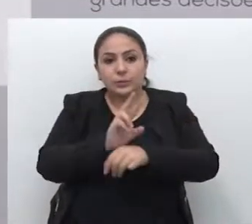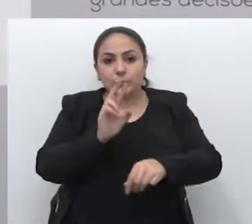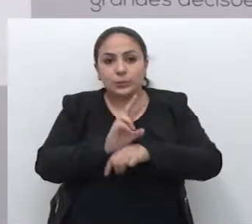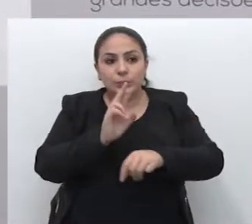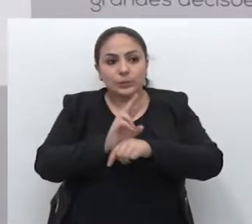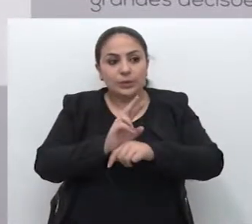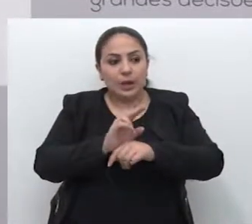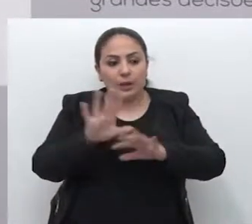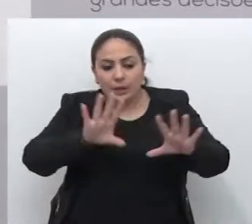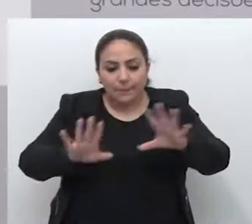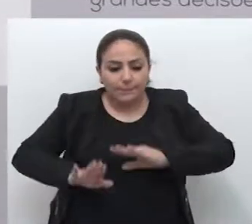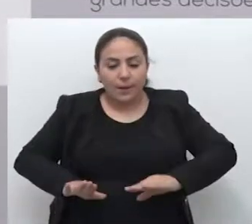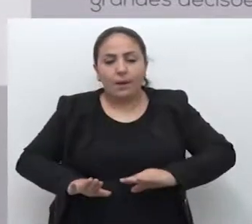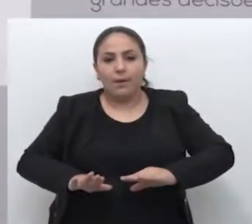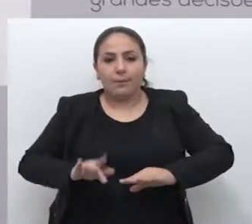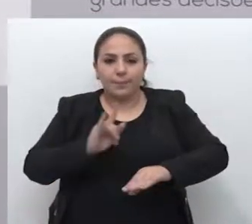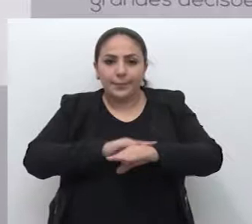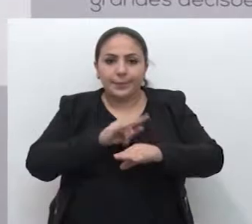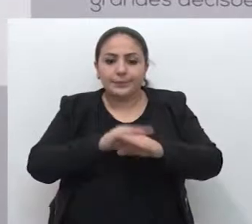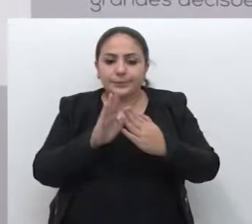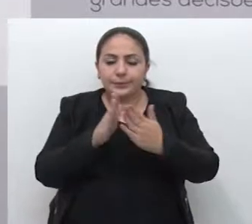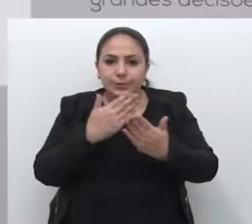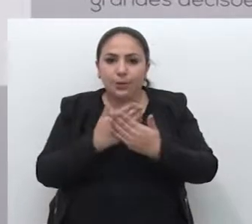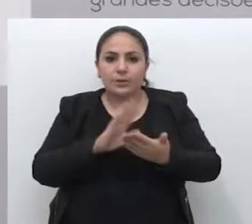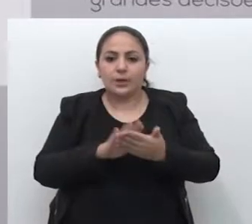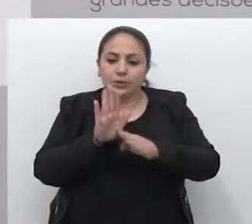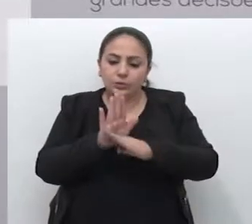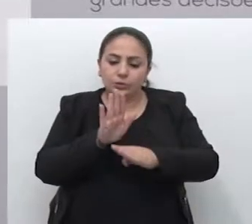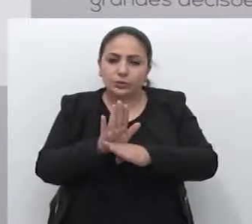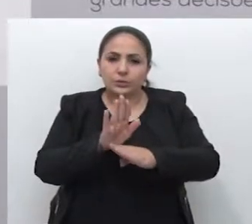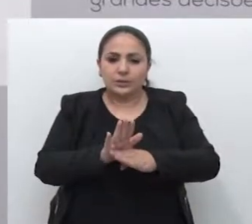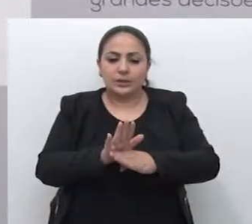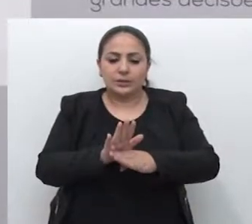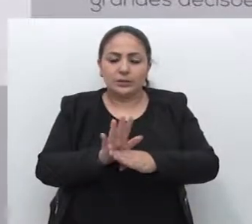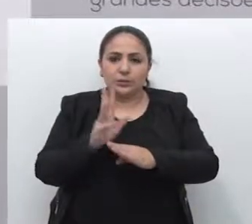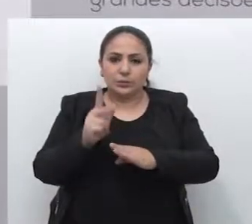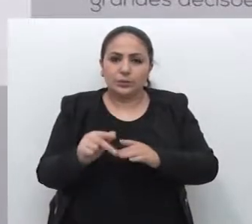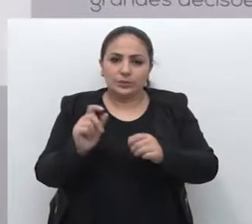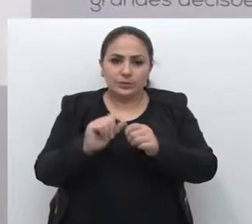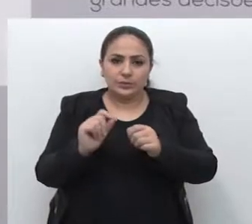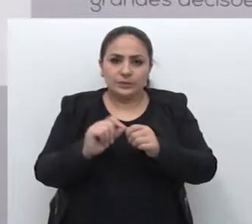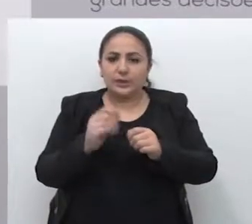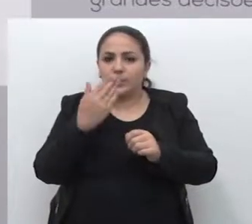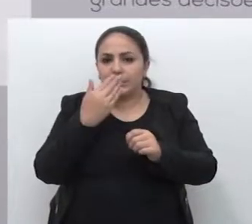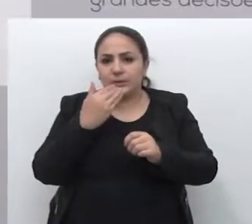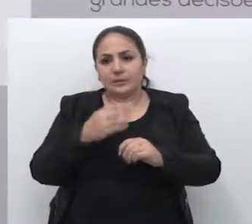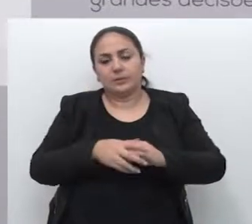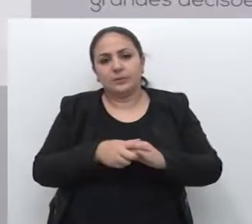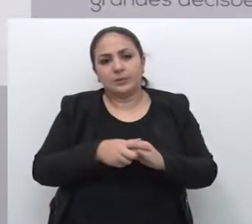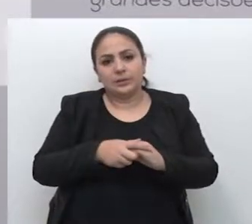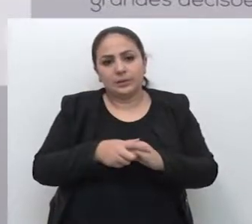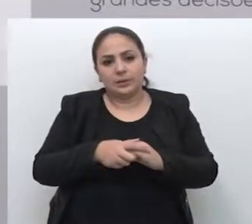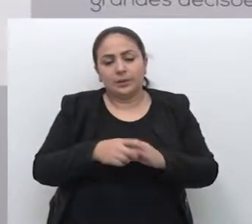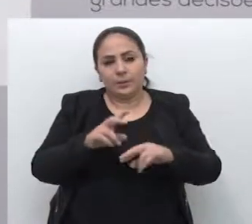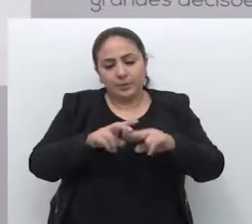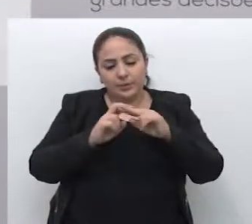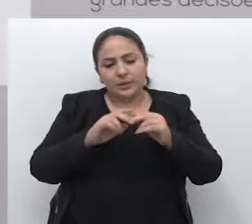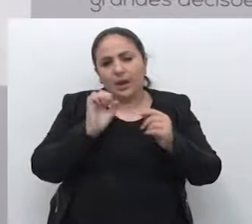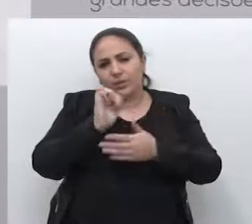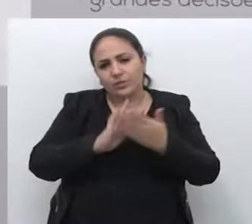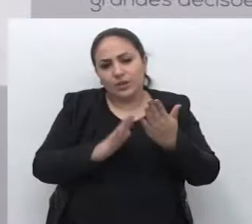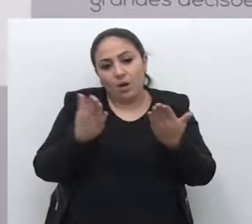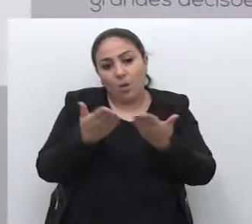vezes de cuidar de um banheiro da escola, de limpar o banheiro da escola, de auxiliar na feitura da alimentação. Então,